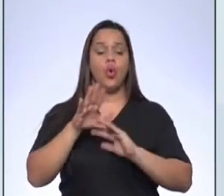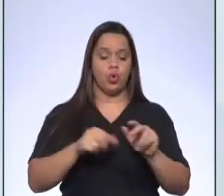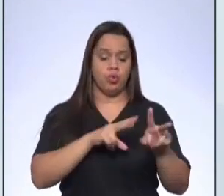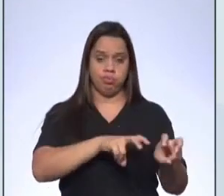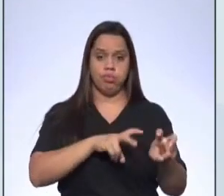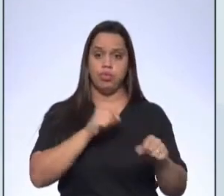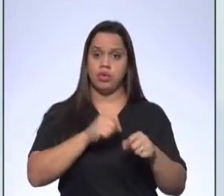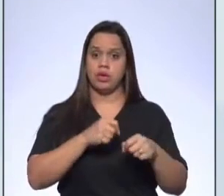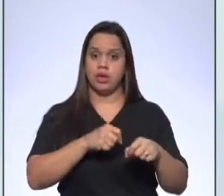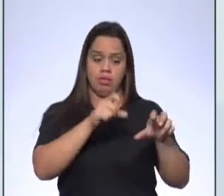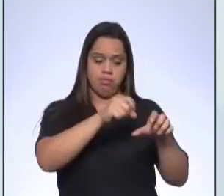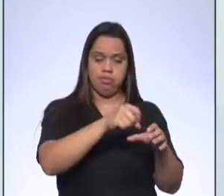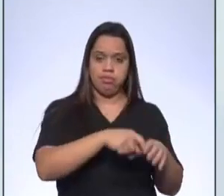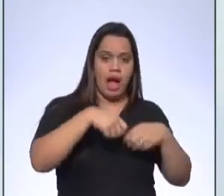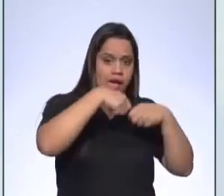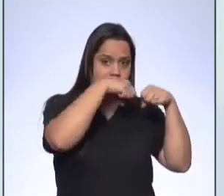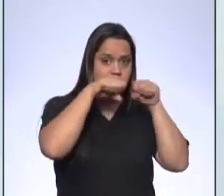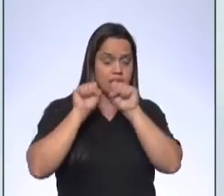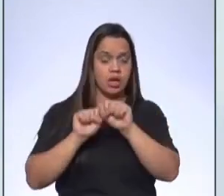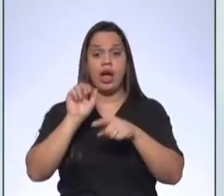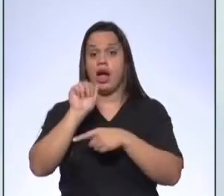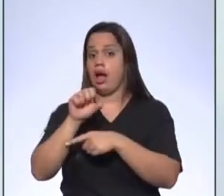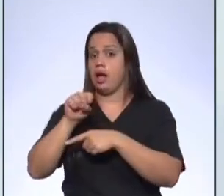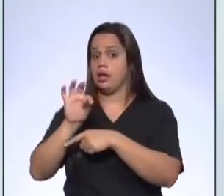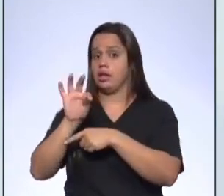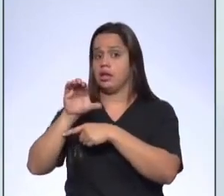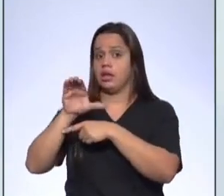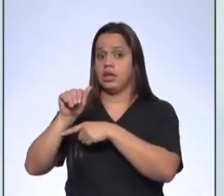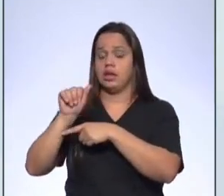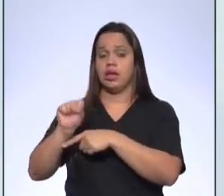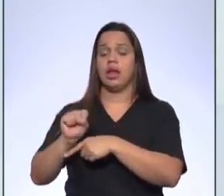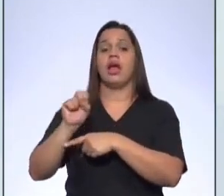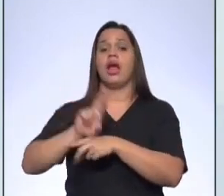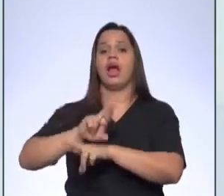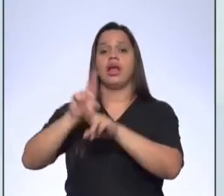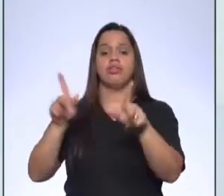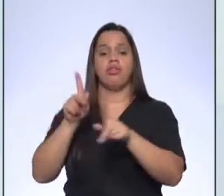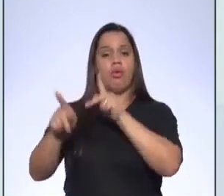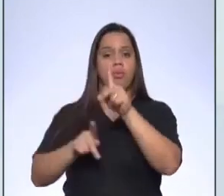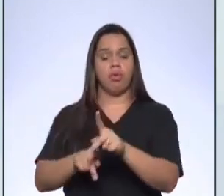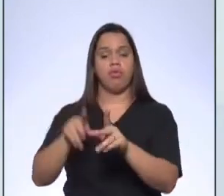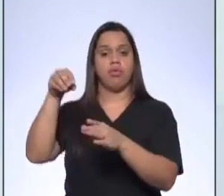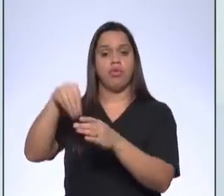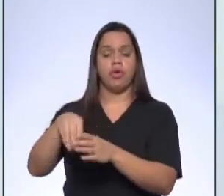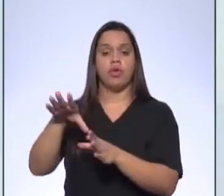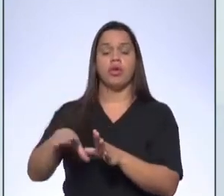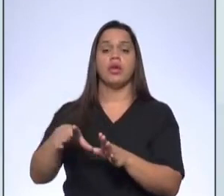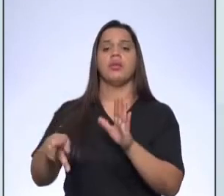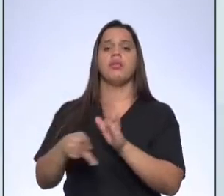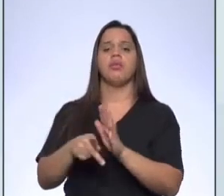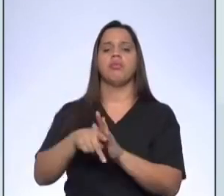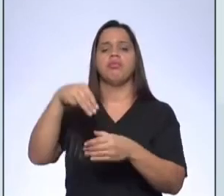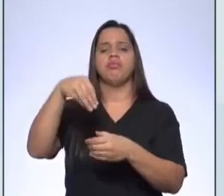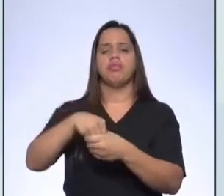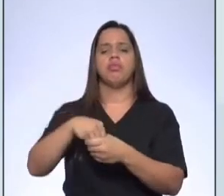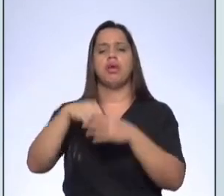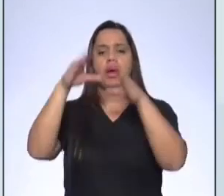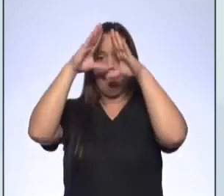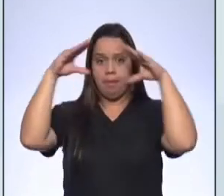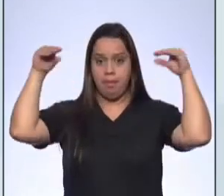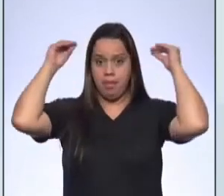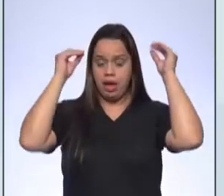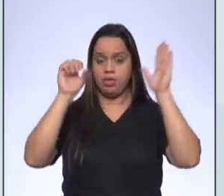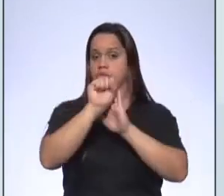milho. Já os astecas eram diferentes grupos étnicos que habitavam o centro do México entre os